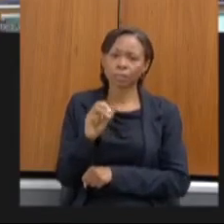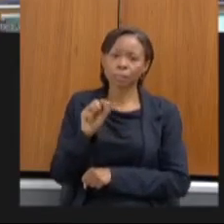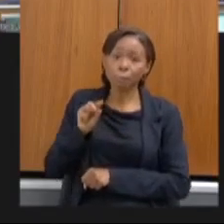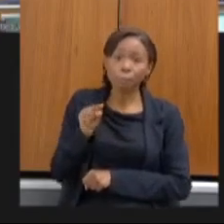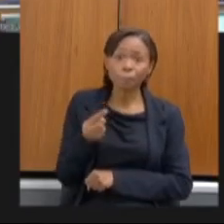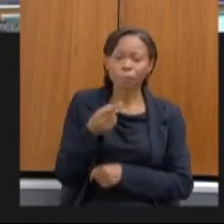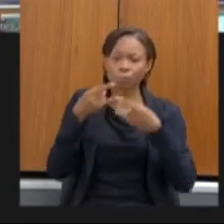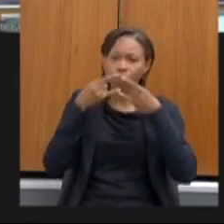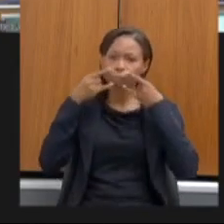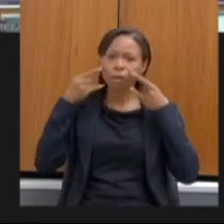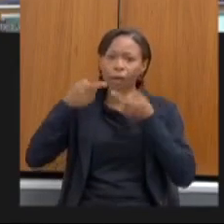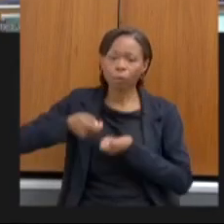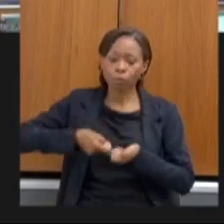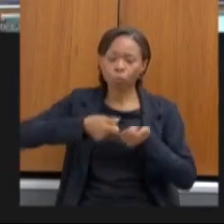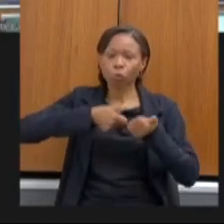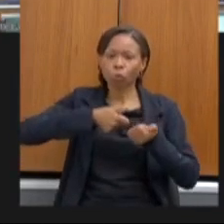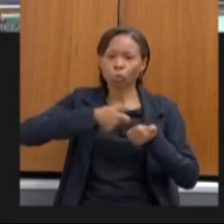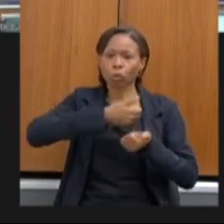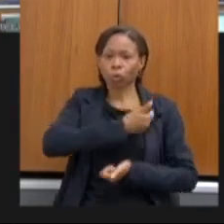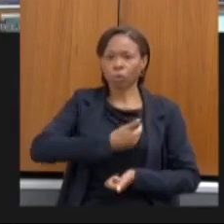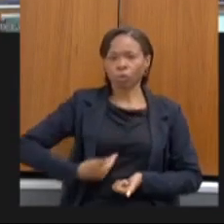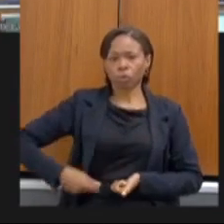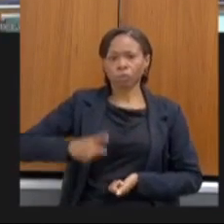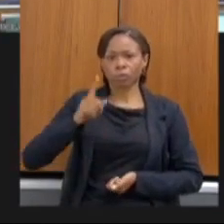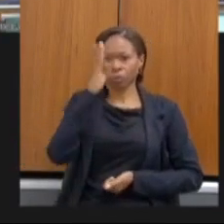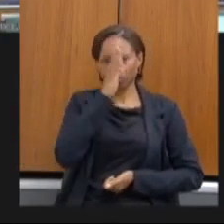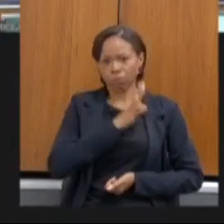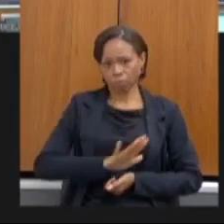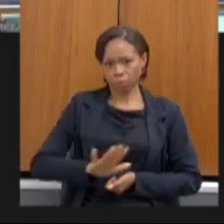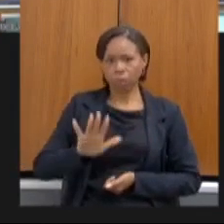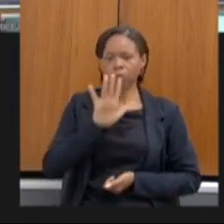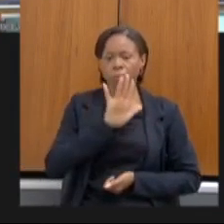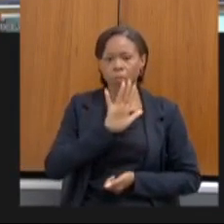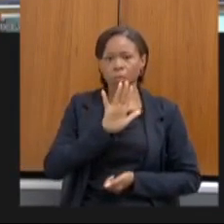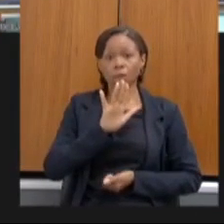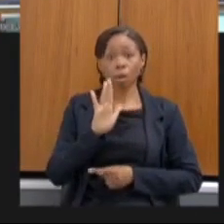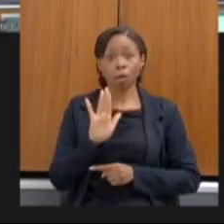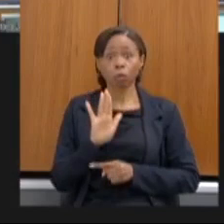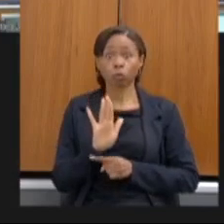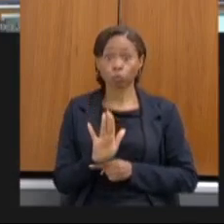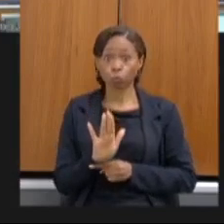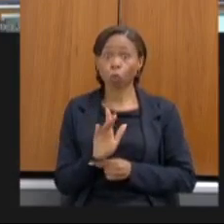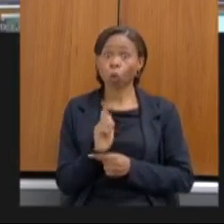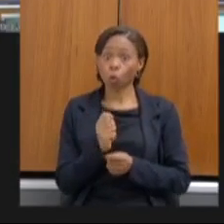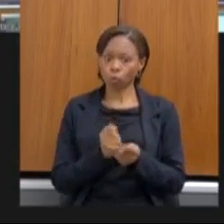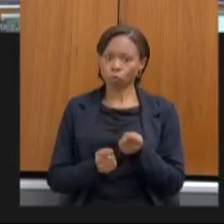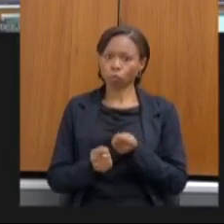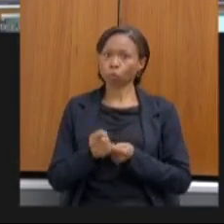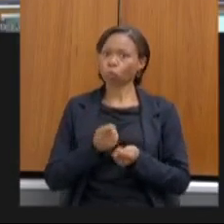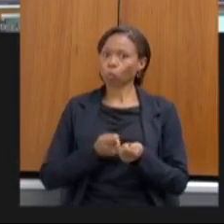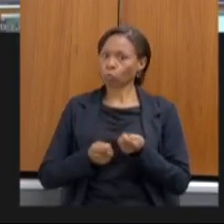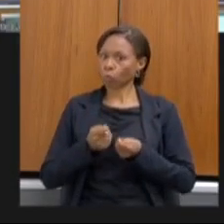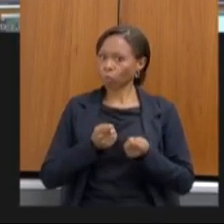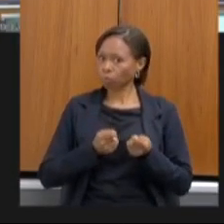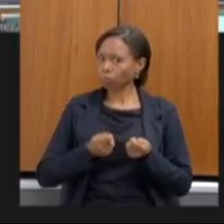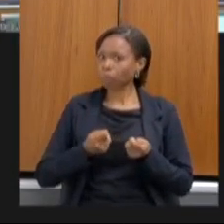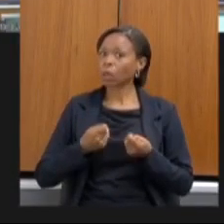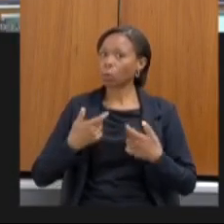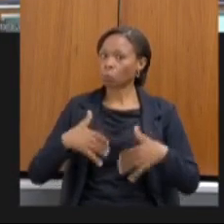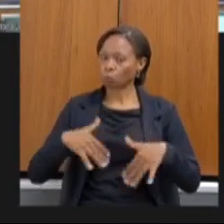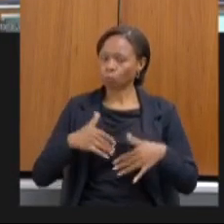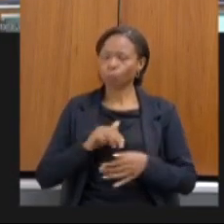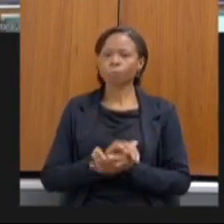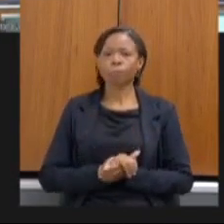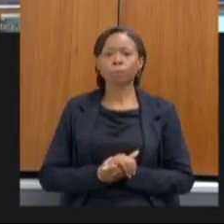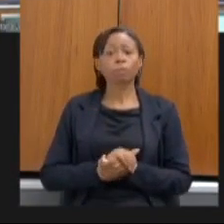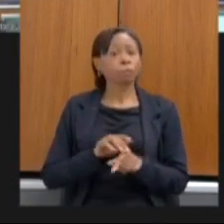doadas ao governo brasileiro e é isso representou uma economia bastante expressiva nós tivemos também